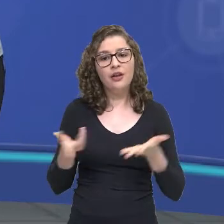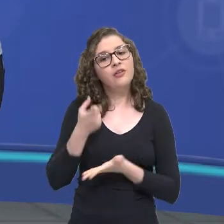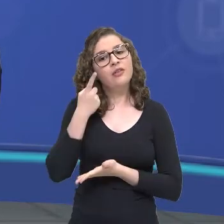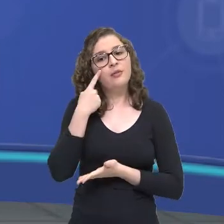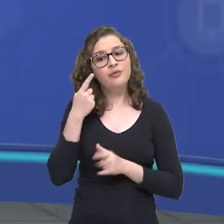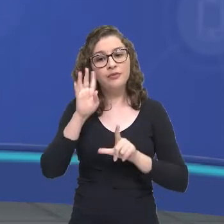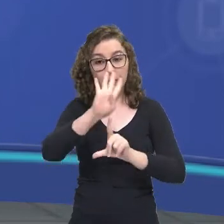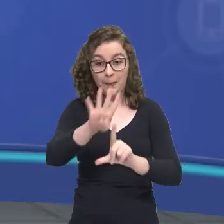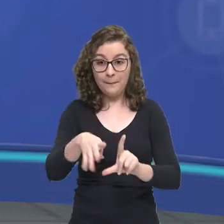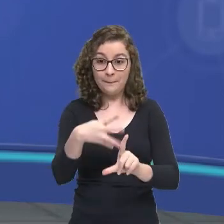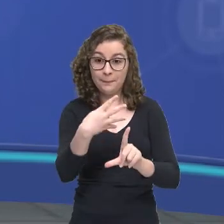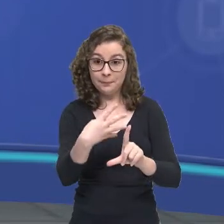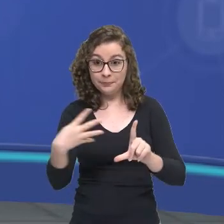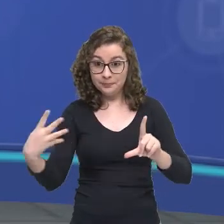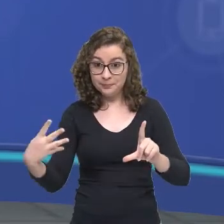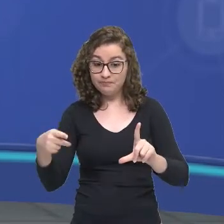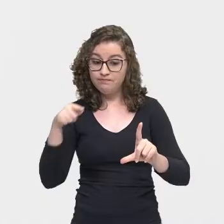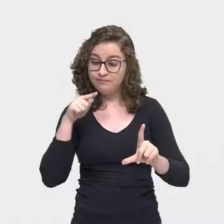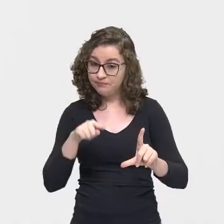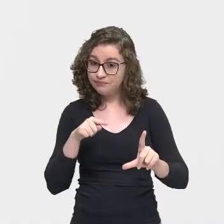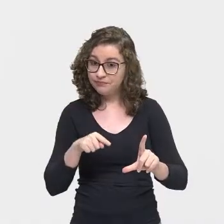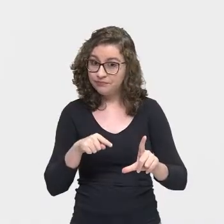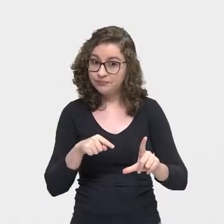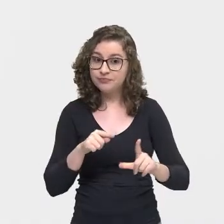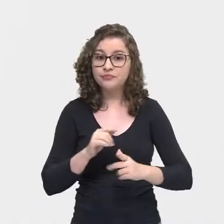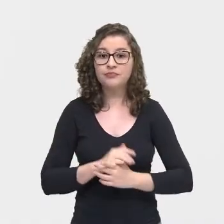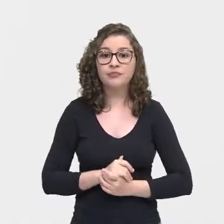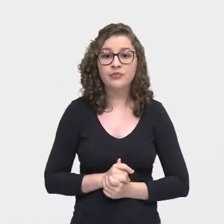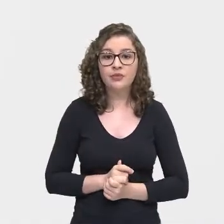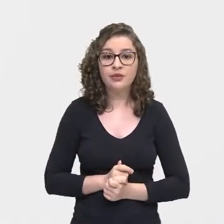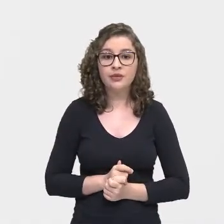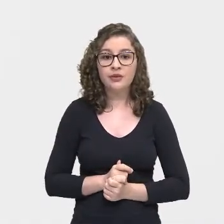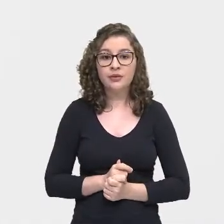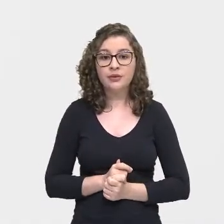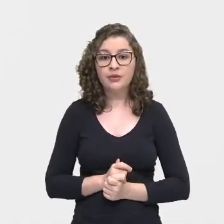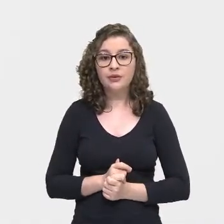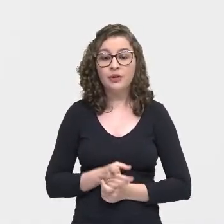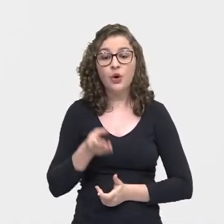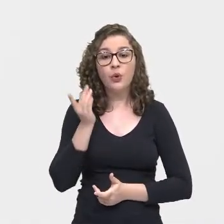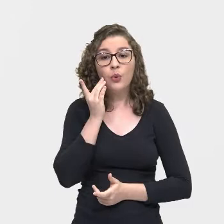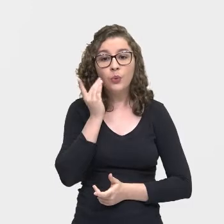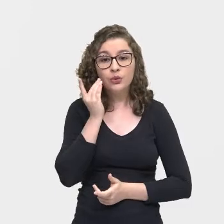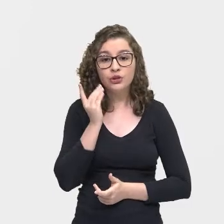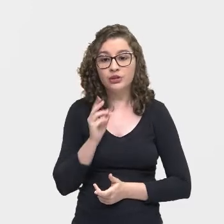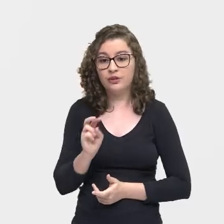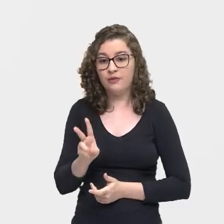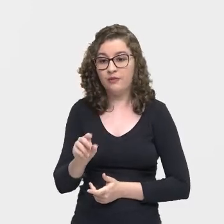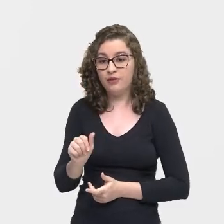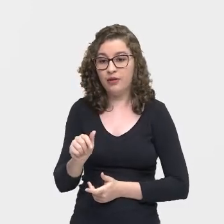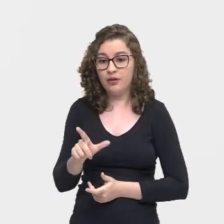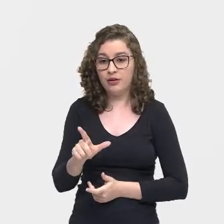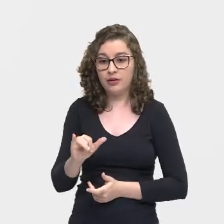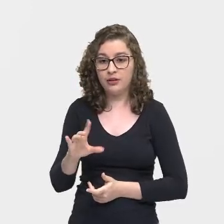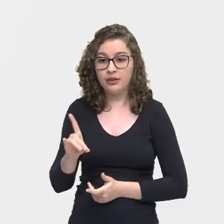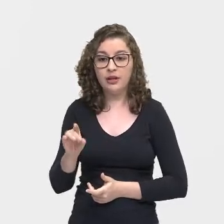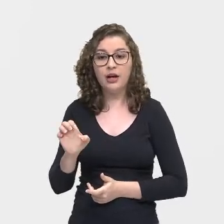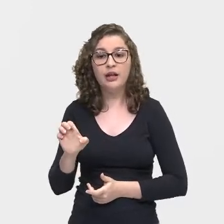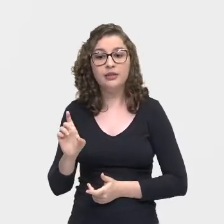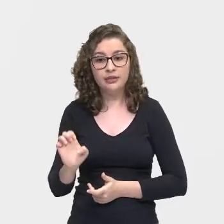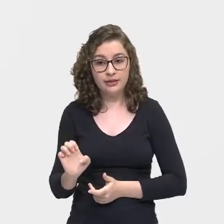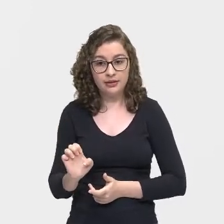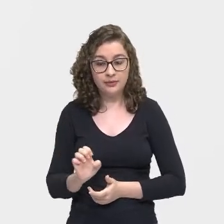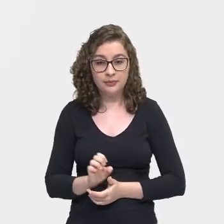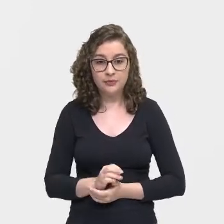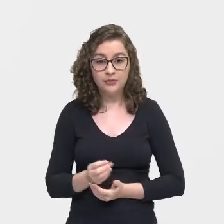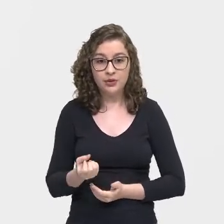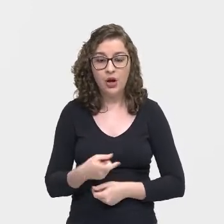nessa tabela, e na tabela que eu trago para vocês agora, é uma tabela com a validade dos alimentos na geladeira,